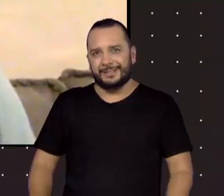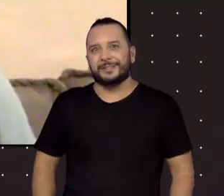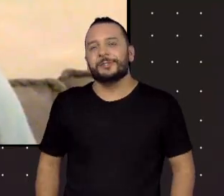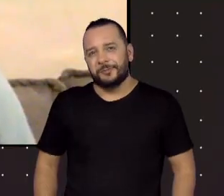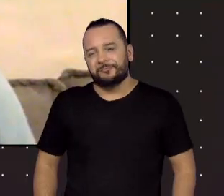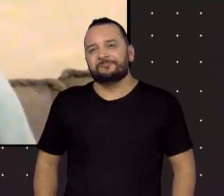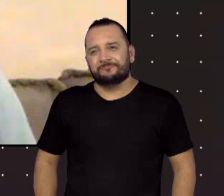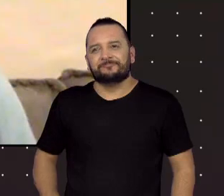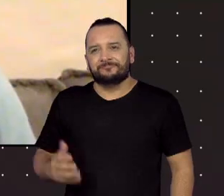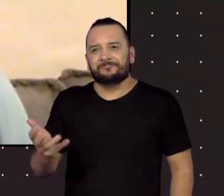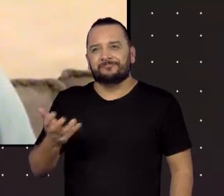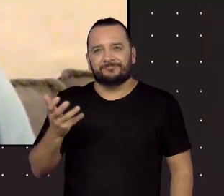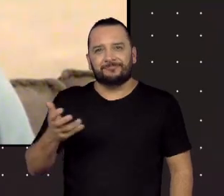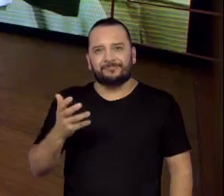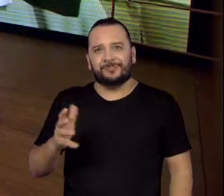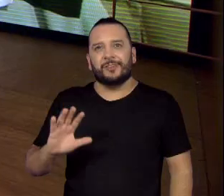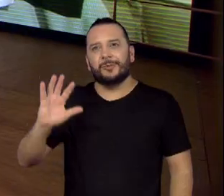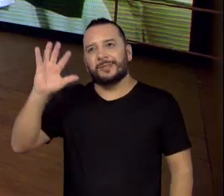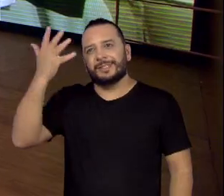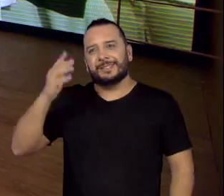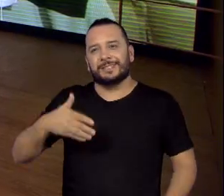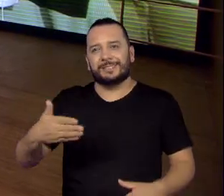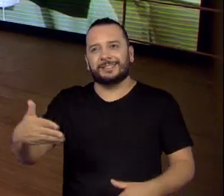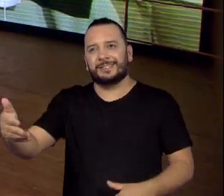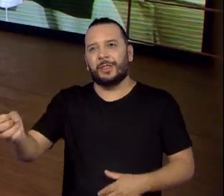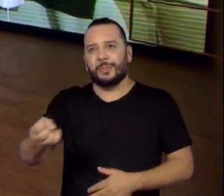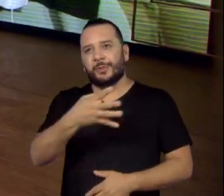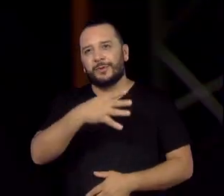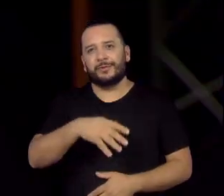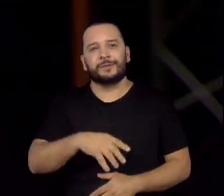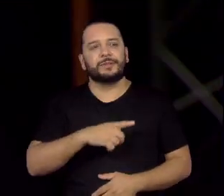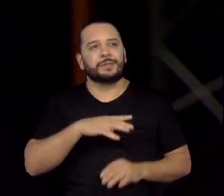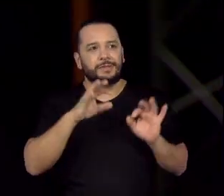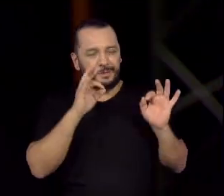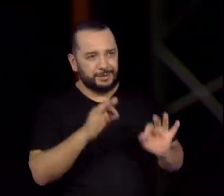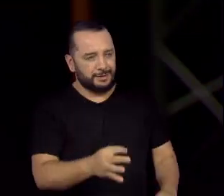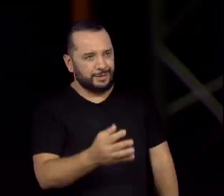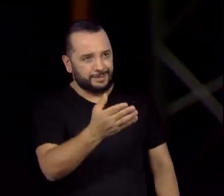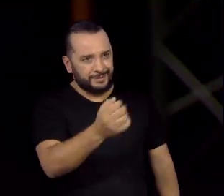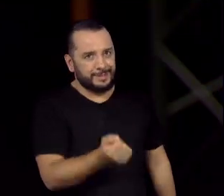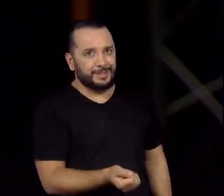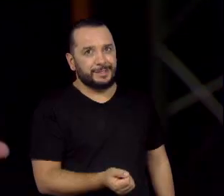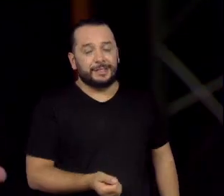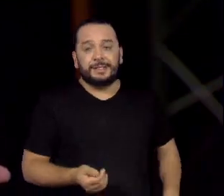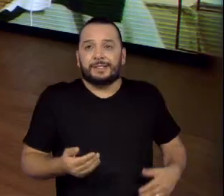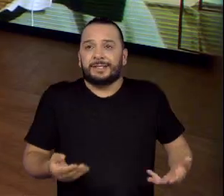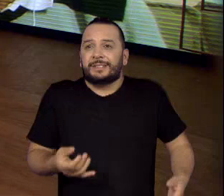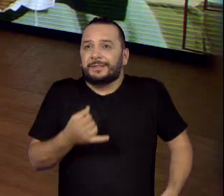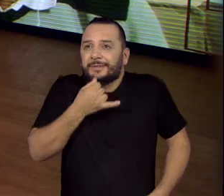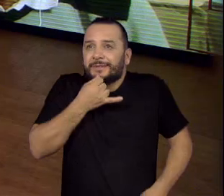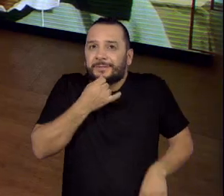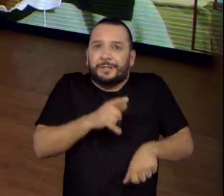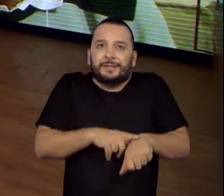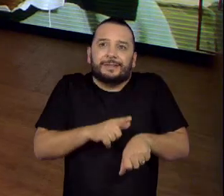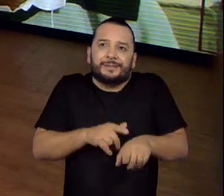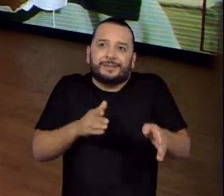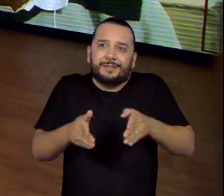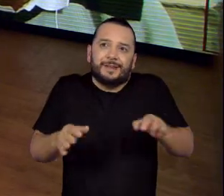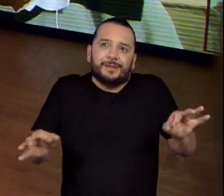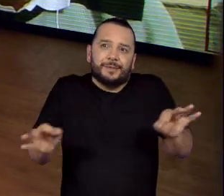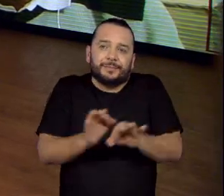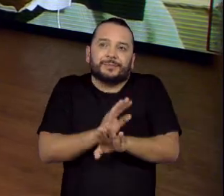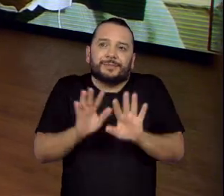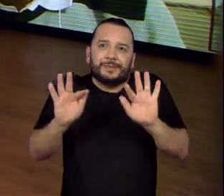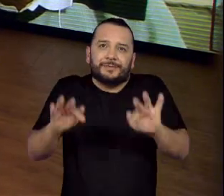algo ainda há de acontecer. Com certeza, Inácio. Acontecer. Bom, infelizmente, né, Atílio, nosso tempo está chegando